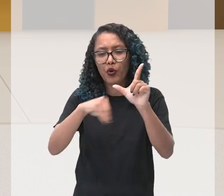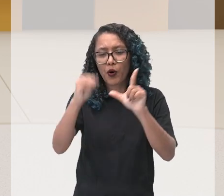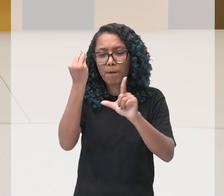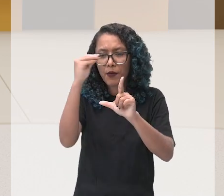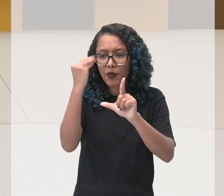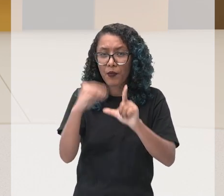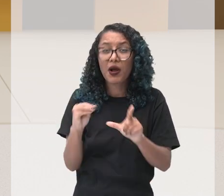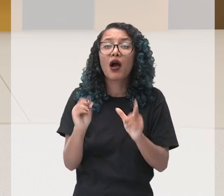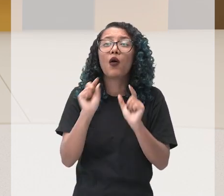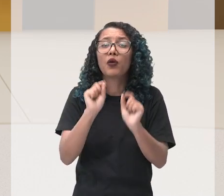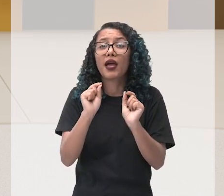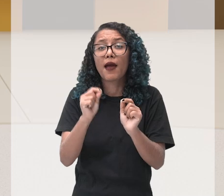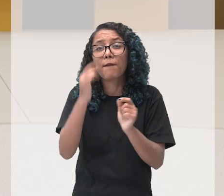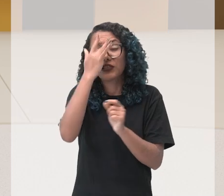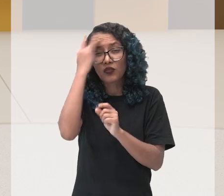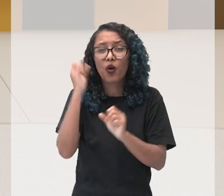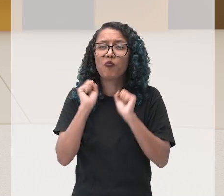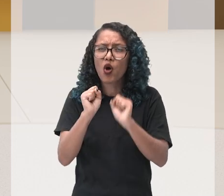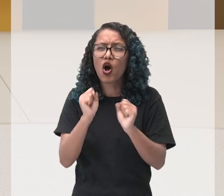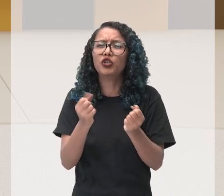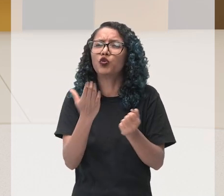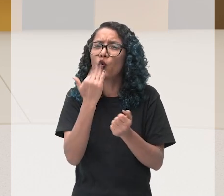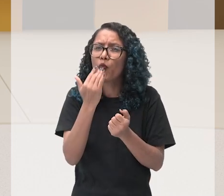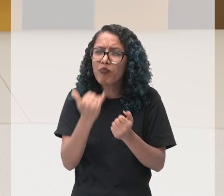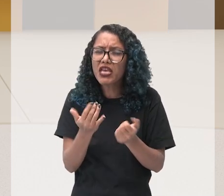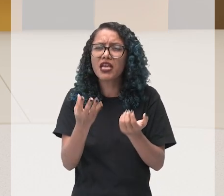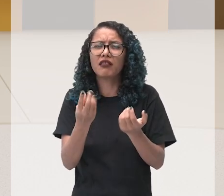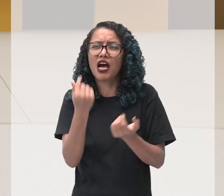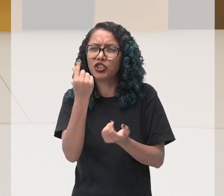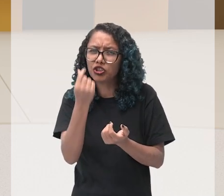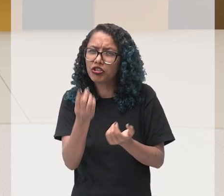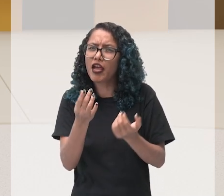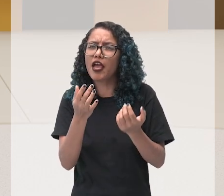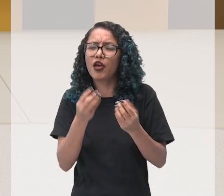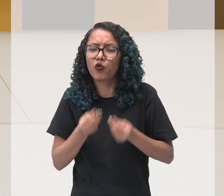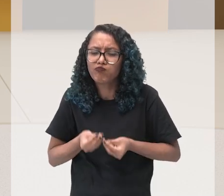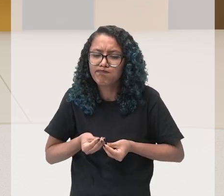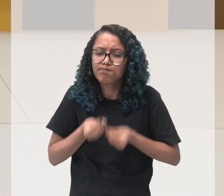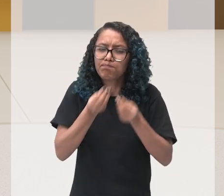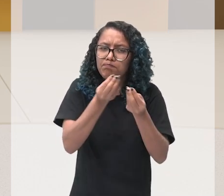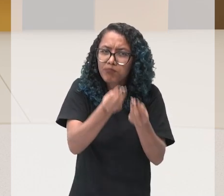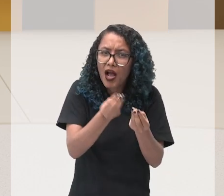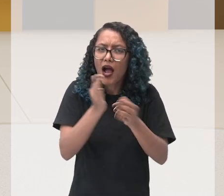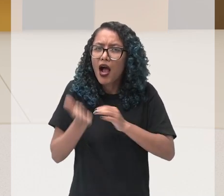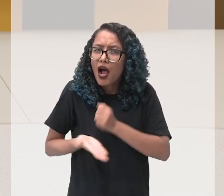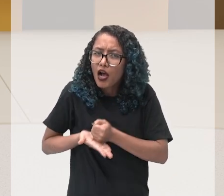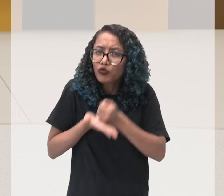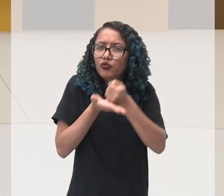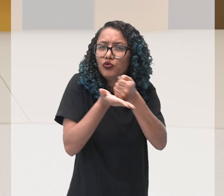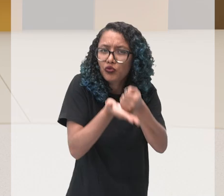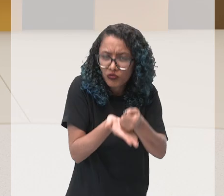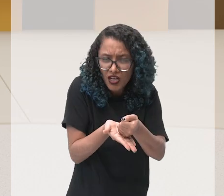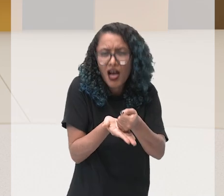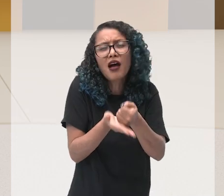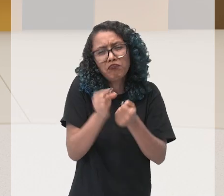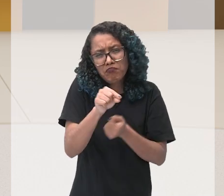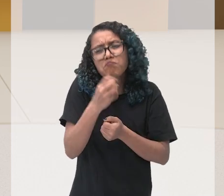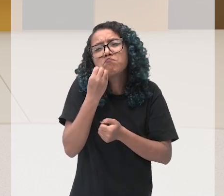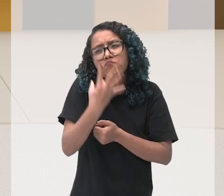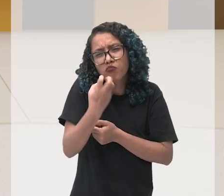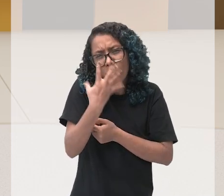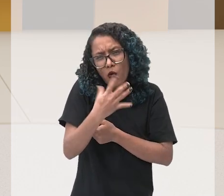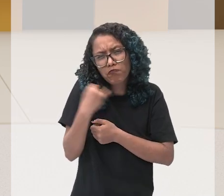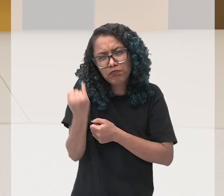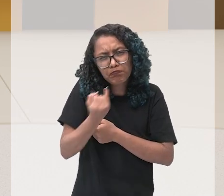pessoas acabem doando mantimentos, doando dinheiro para angariar fundos, ajuda. Isso é